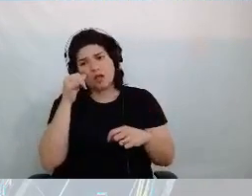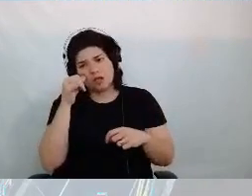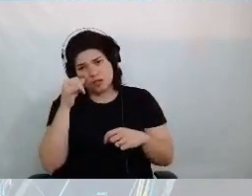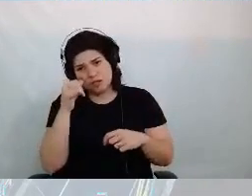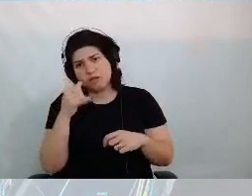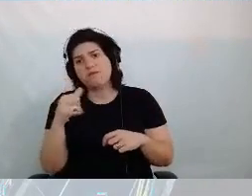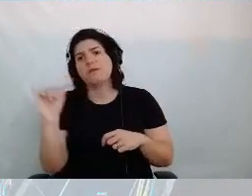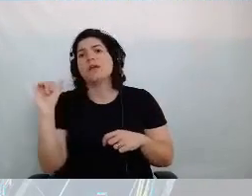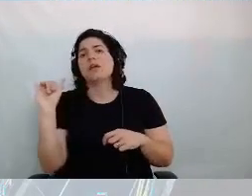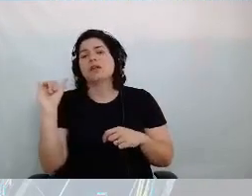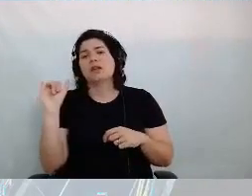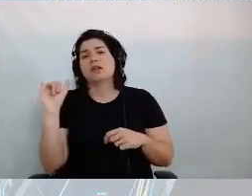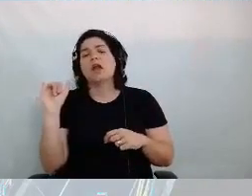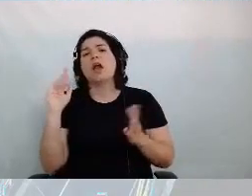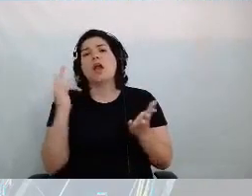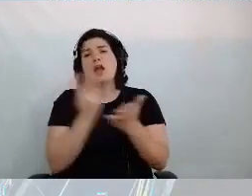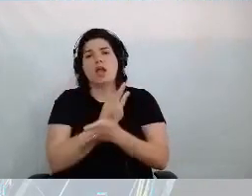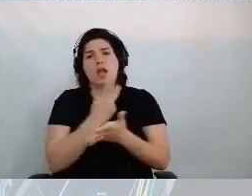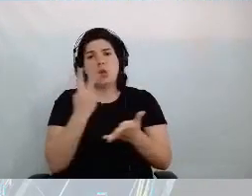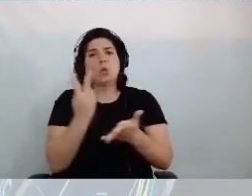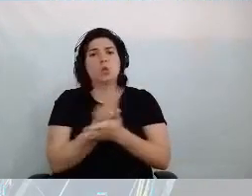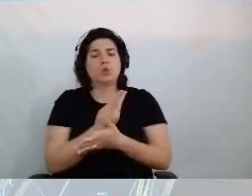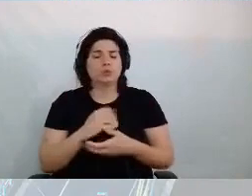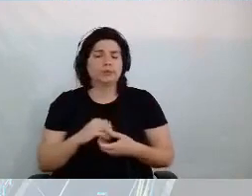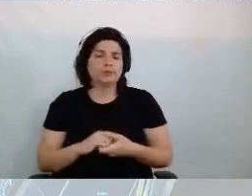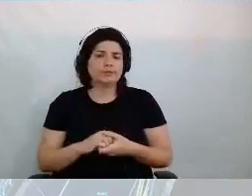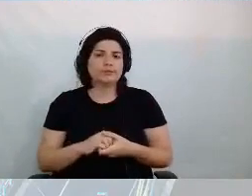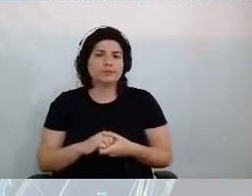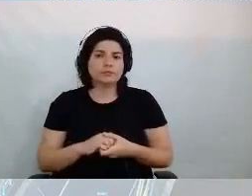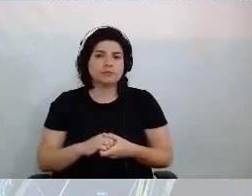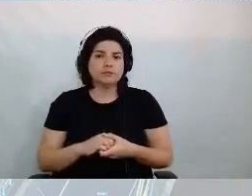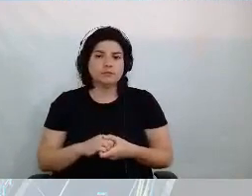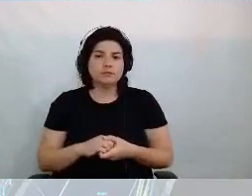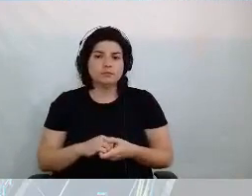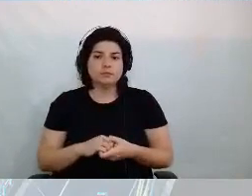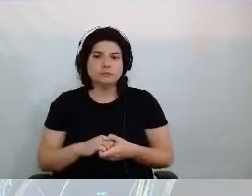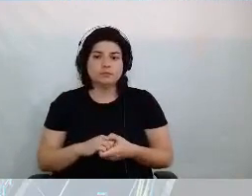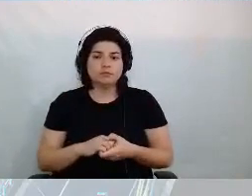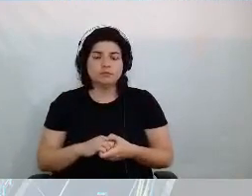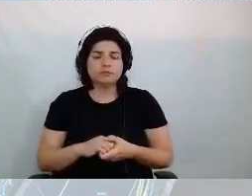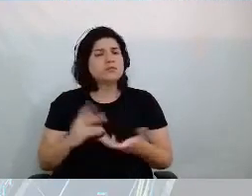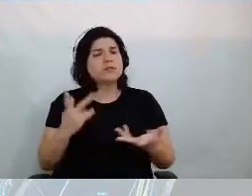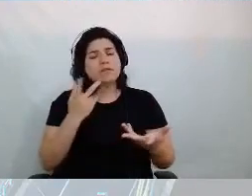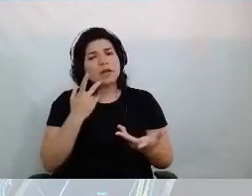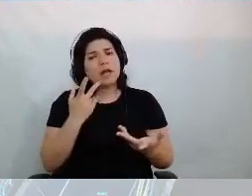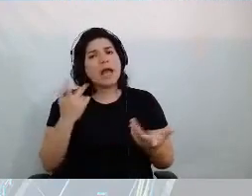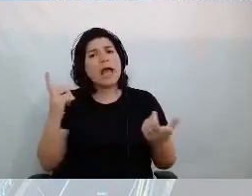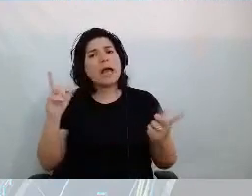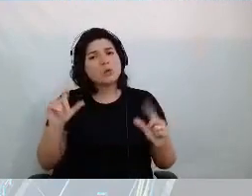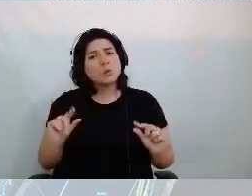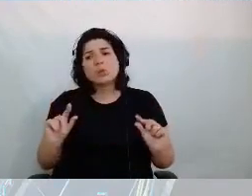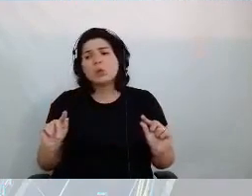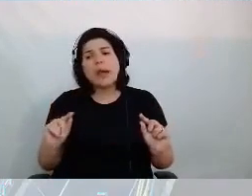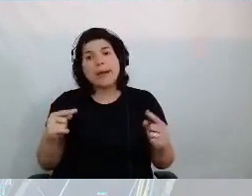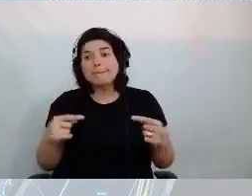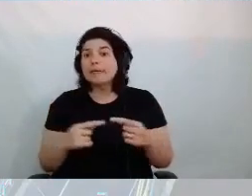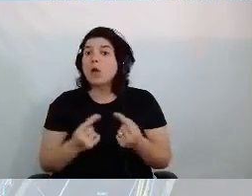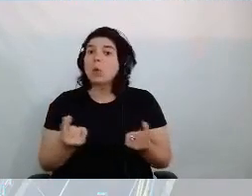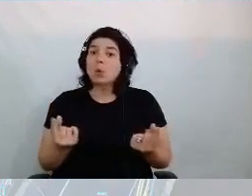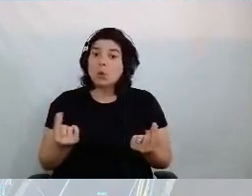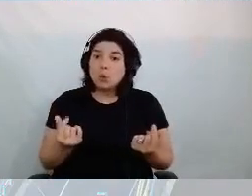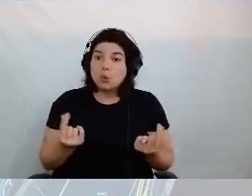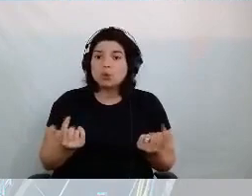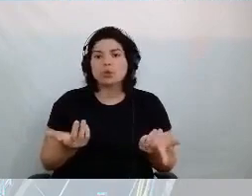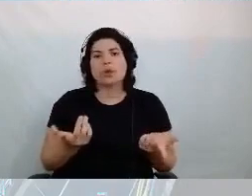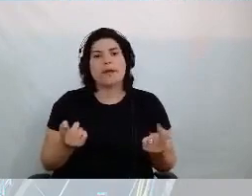as taxas de erro em produção. E, quando a gente fala de reduzir, são custos também de tempo de desenvolvimento. Então, a gente